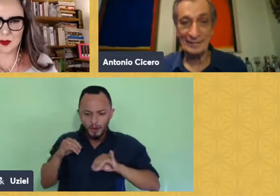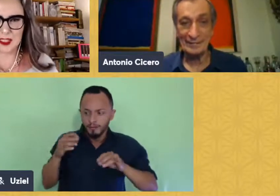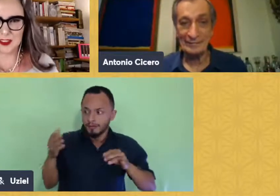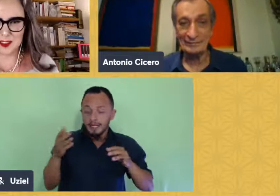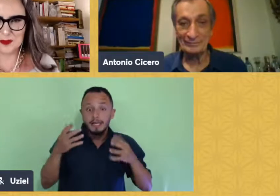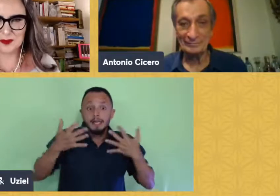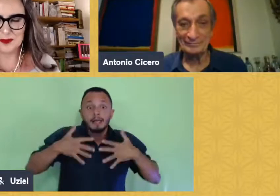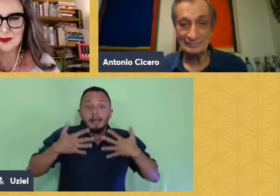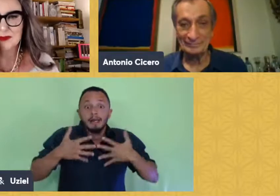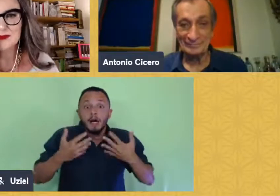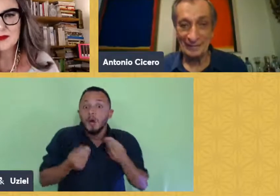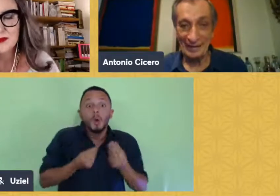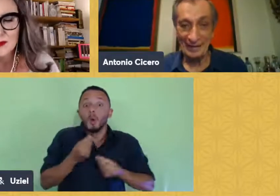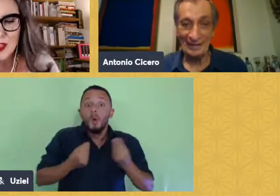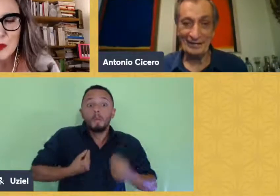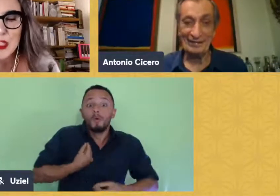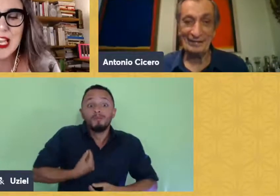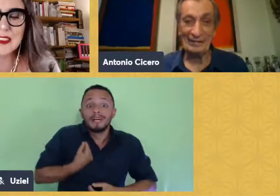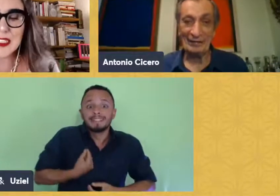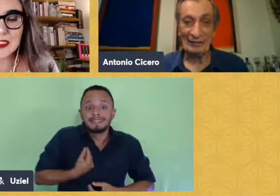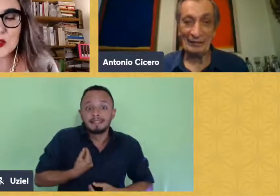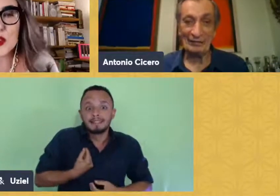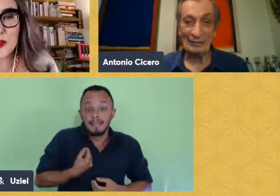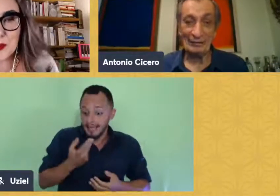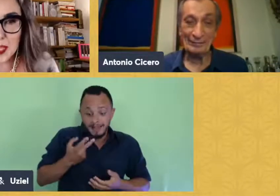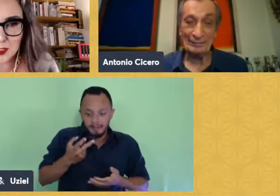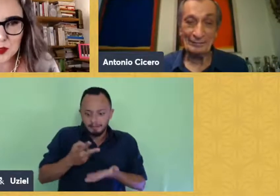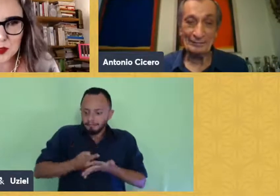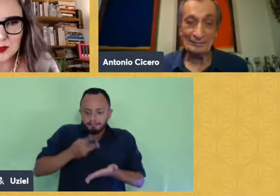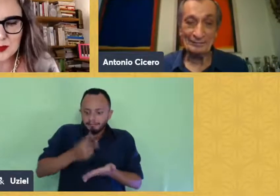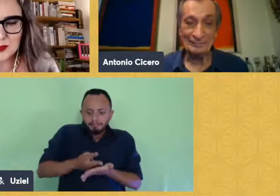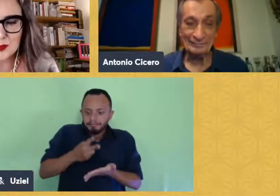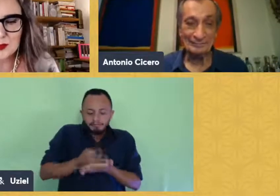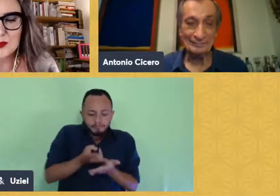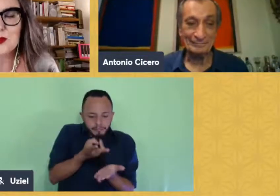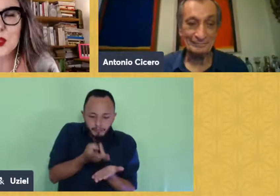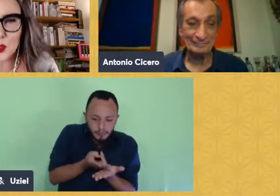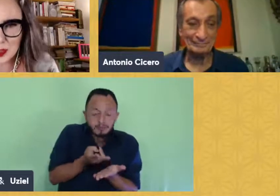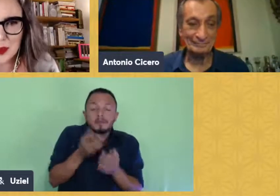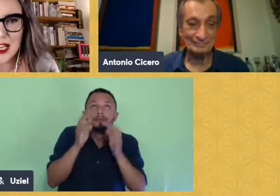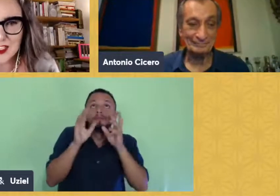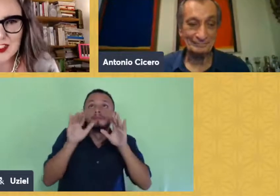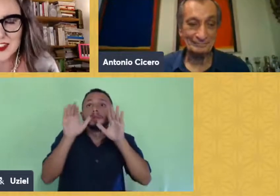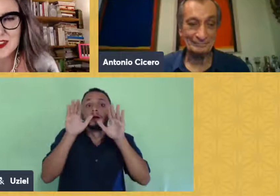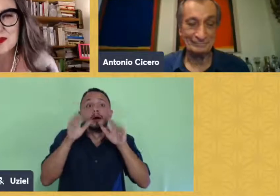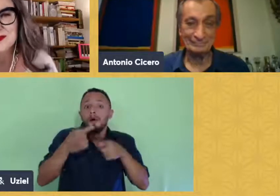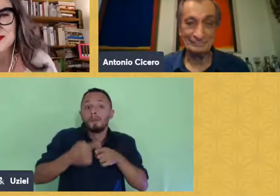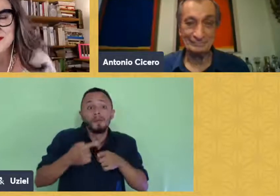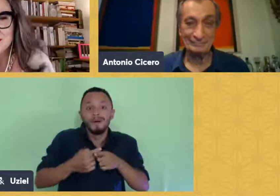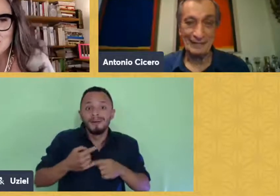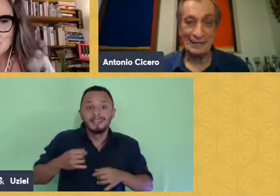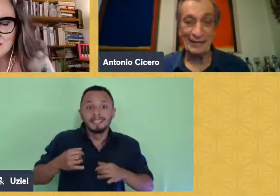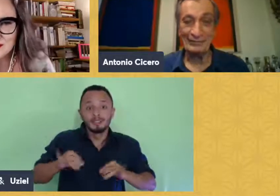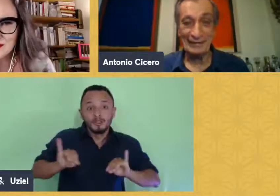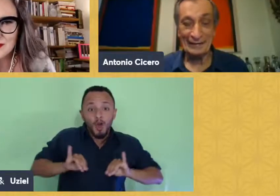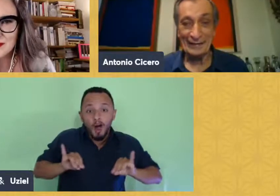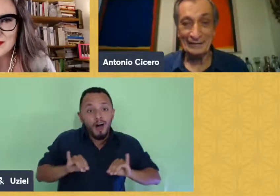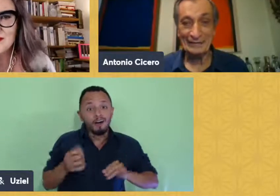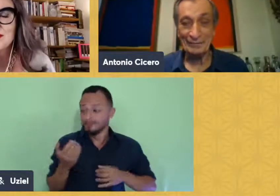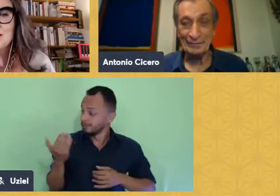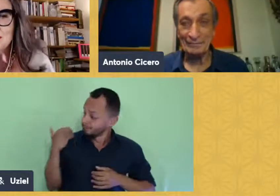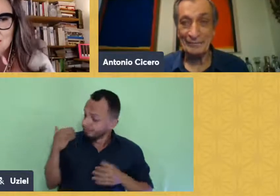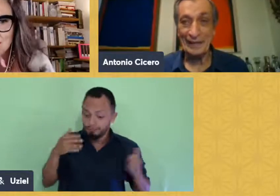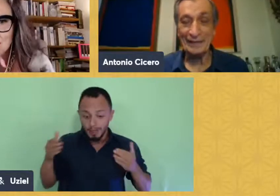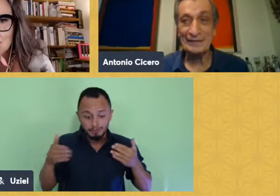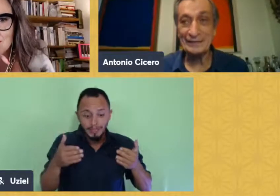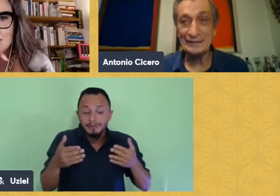planeta também, né? Porque há tanto sofrimento por toda parte, né? É